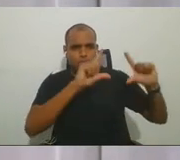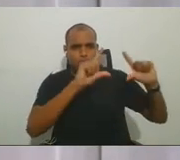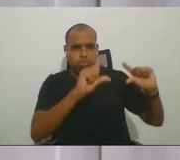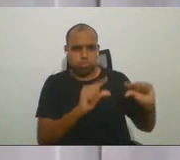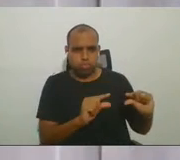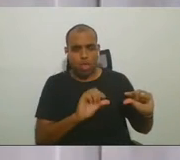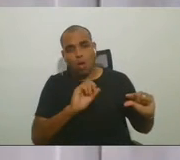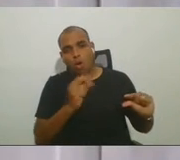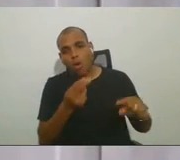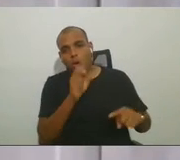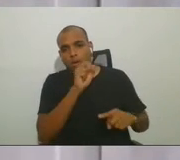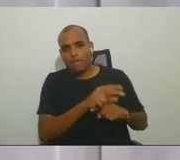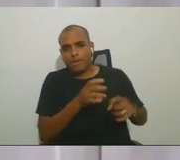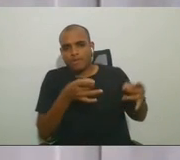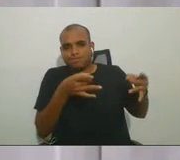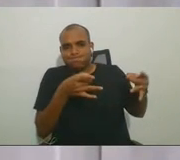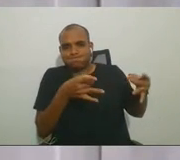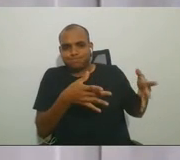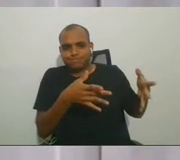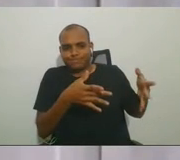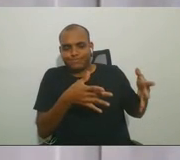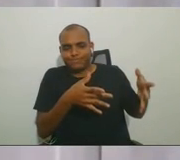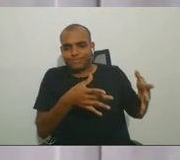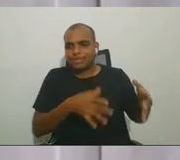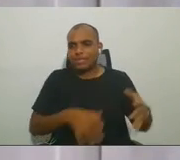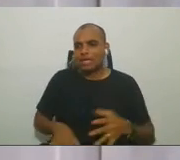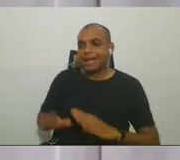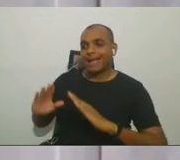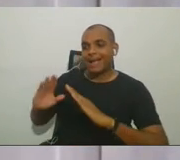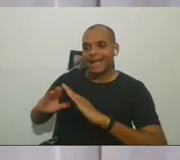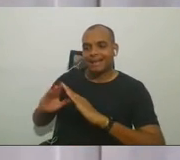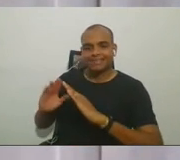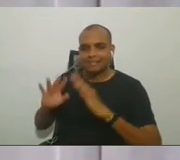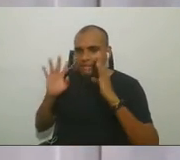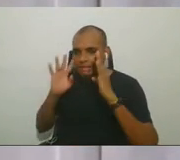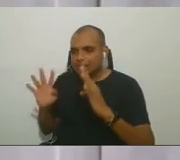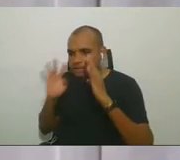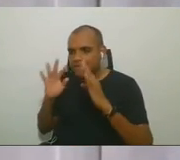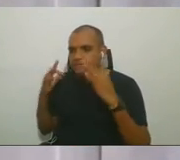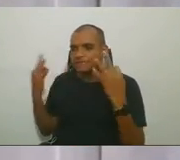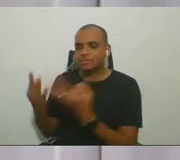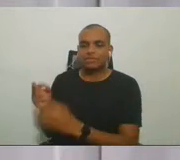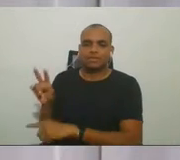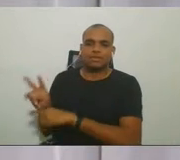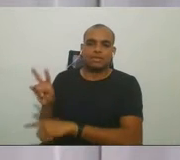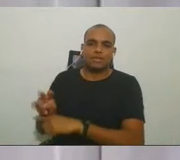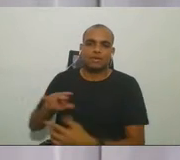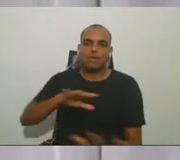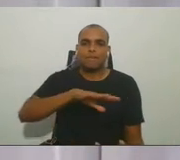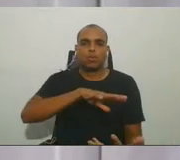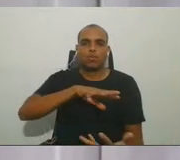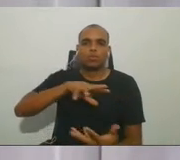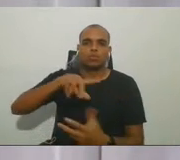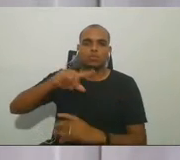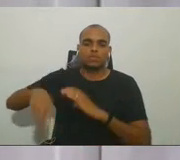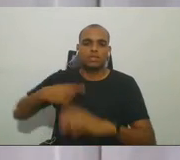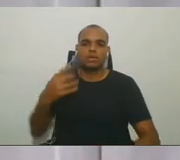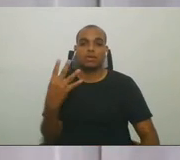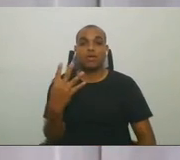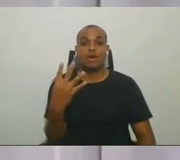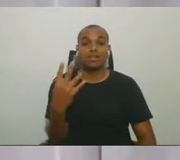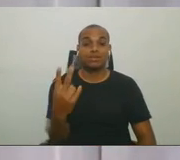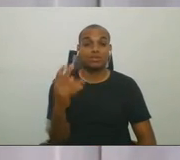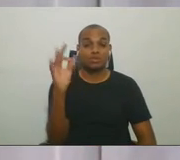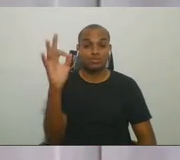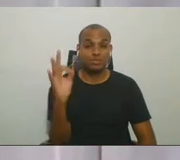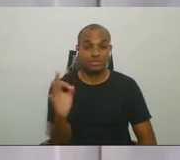seu emprego para poder cuidar do trabalho em casa. No mundo inteiro, 42% das